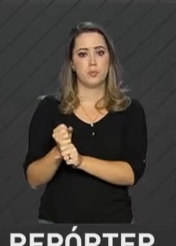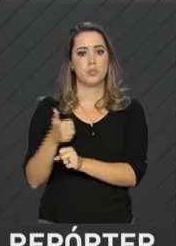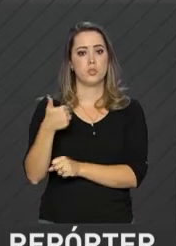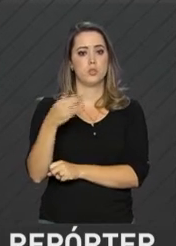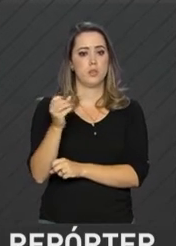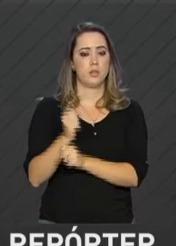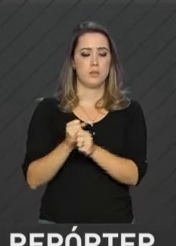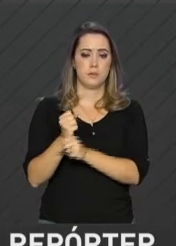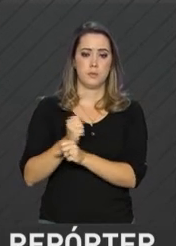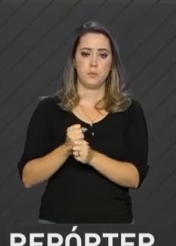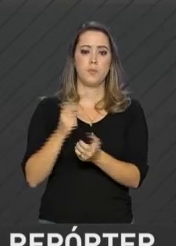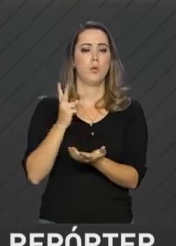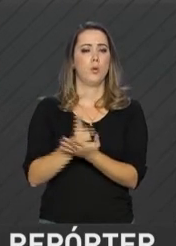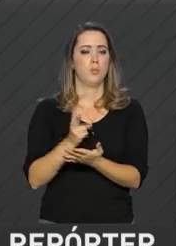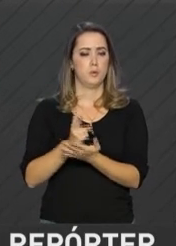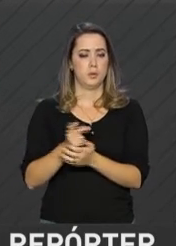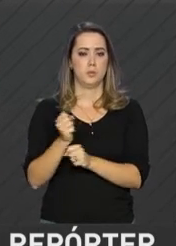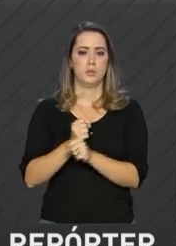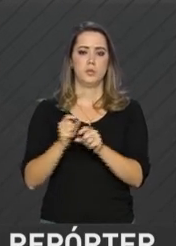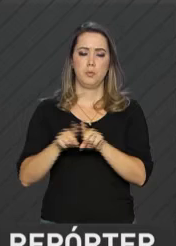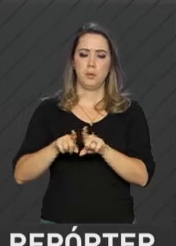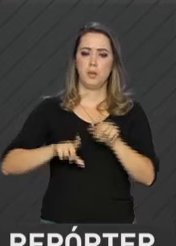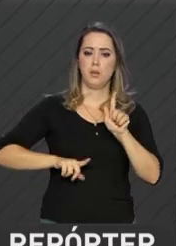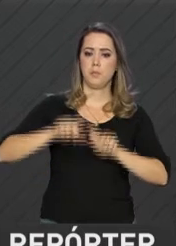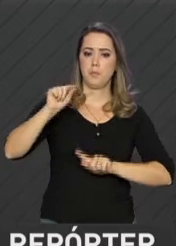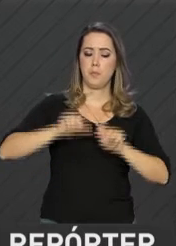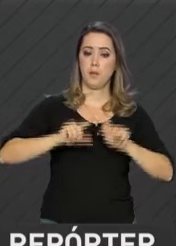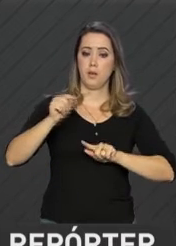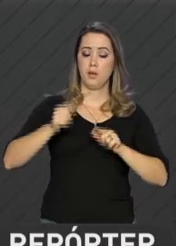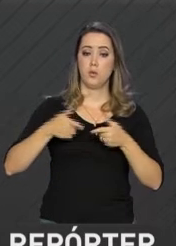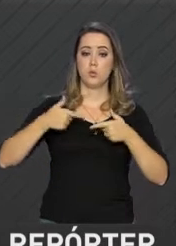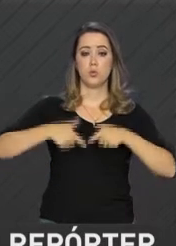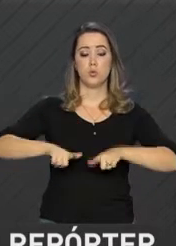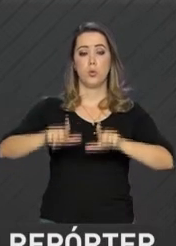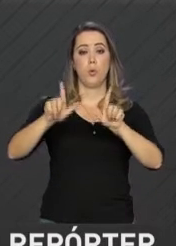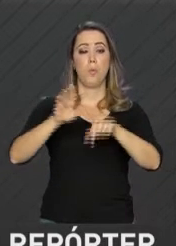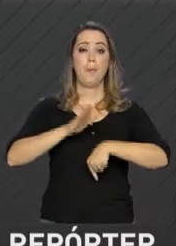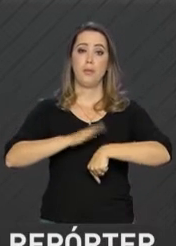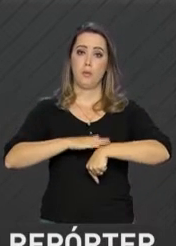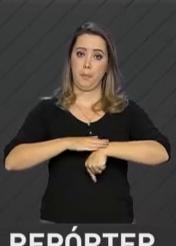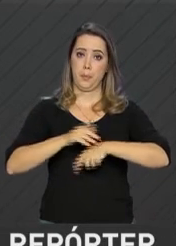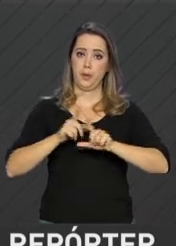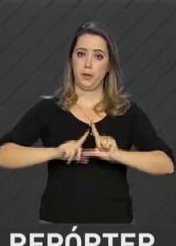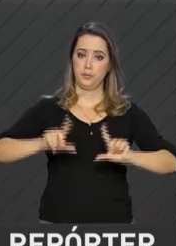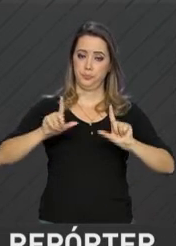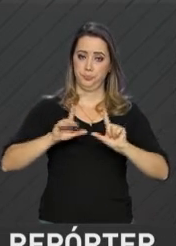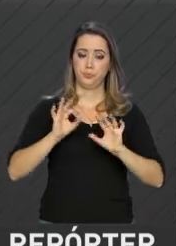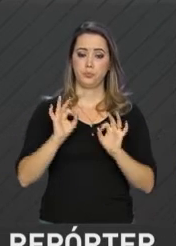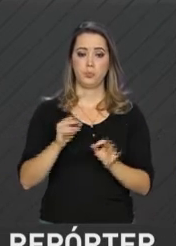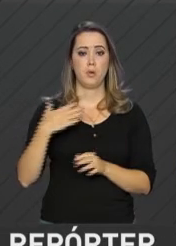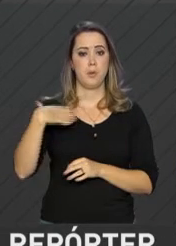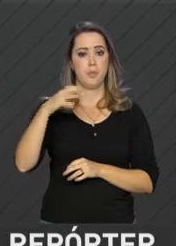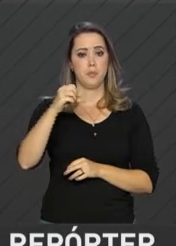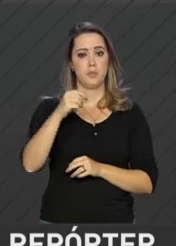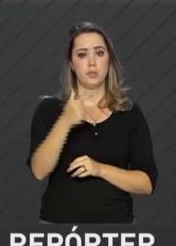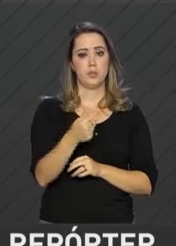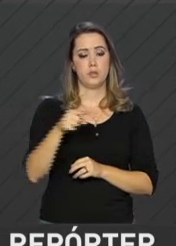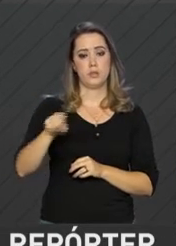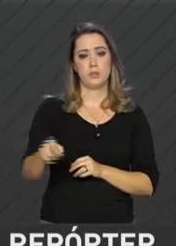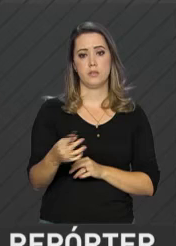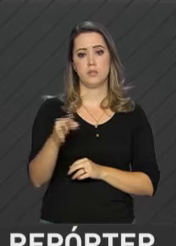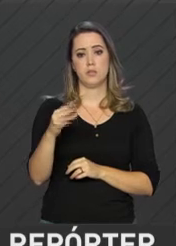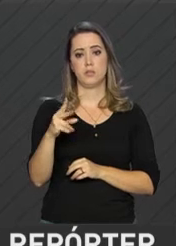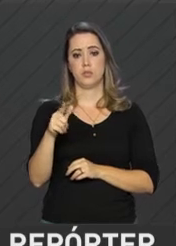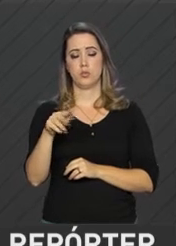no mesmo ano também houve recorde na emissão de títulos provisórios foram emitidos mais de 97 mil títulos